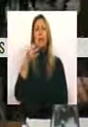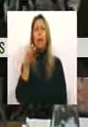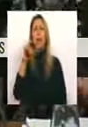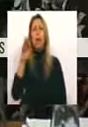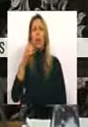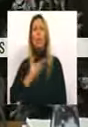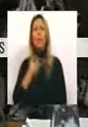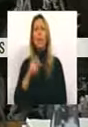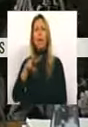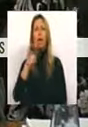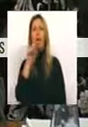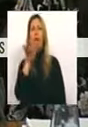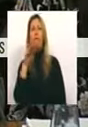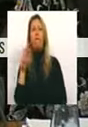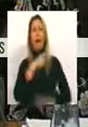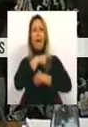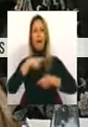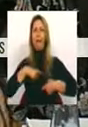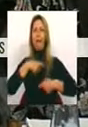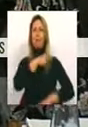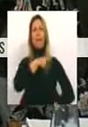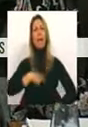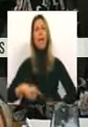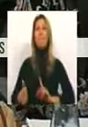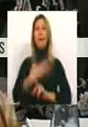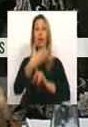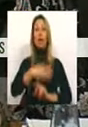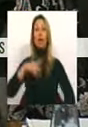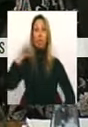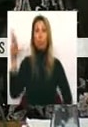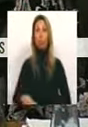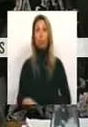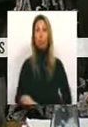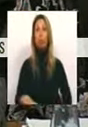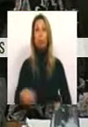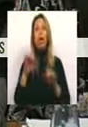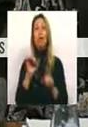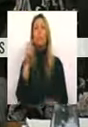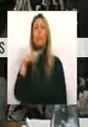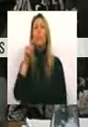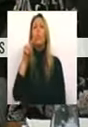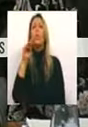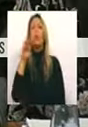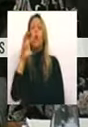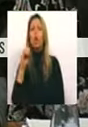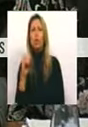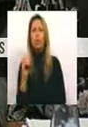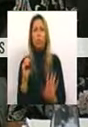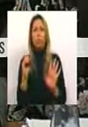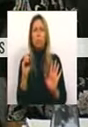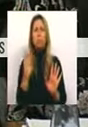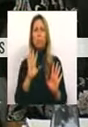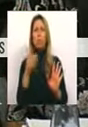como embaixador de portugal na unesco evidentemente que e eu não vou colocar a questão do